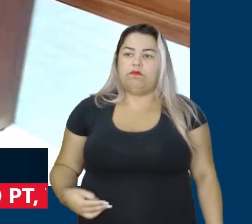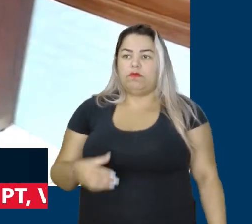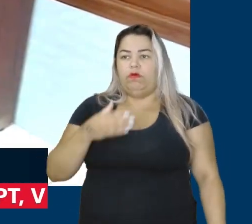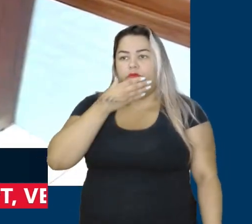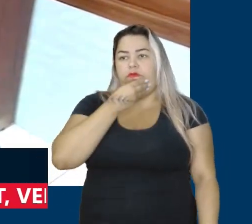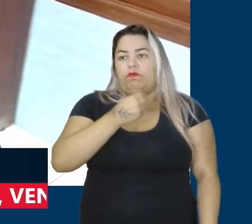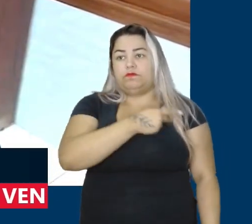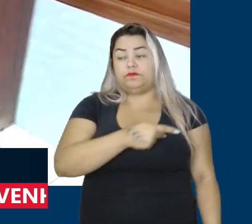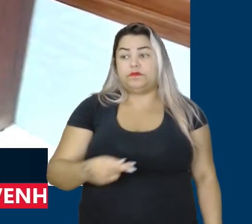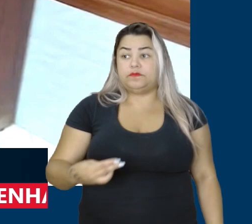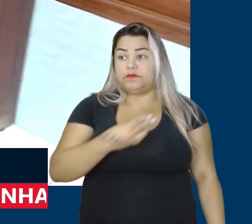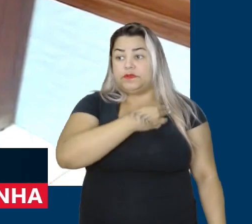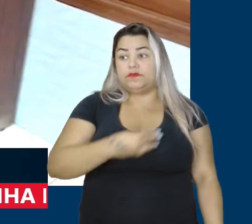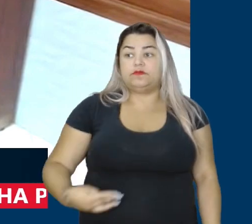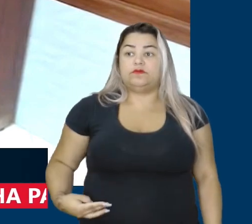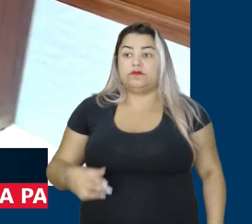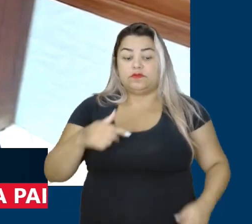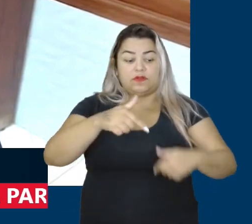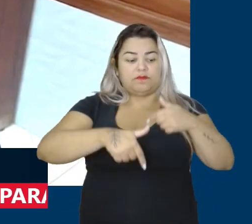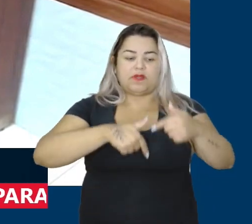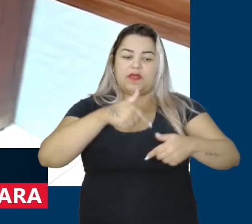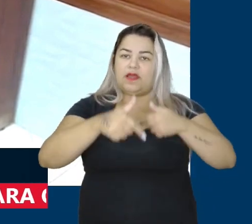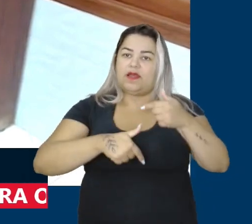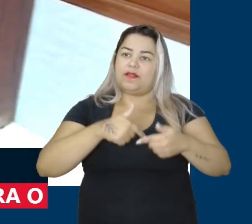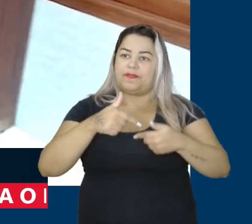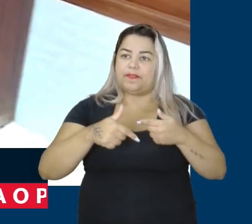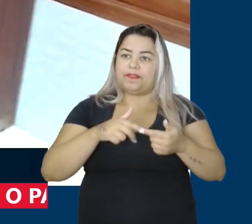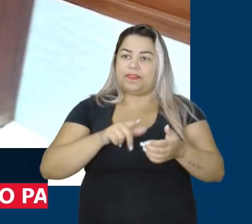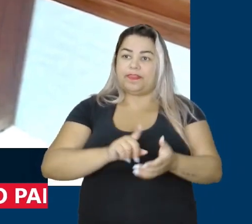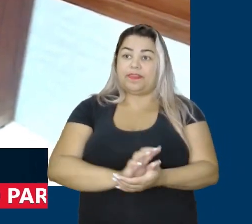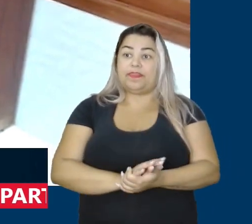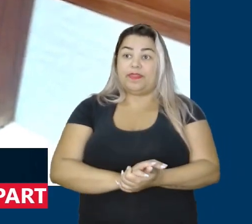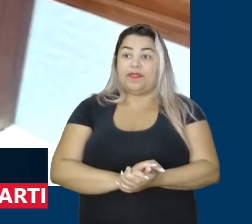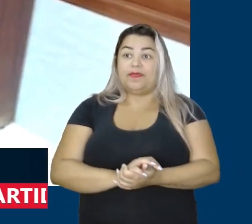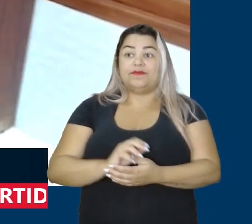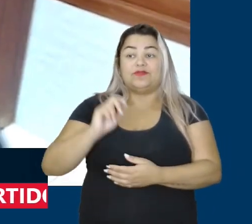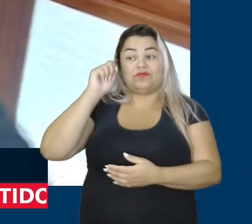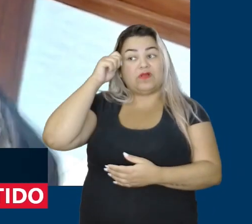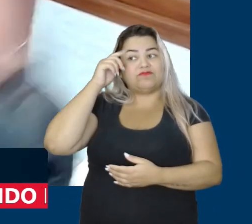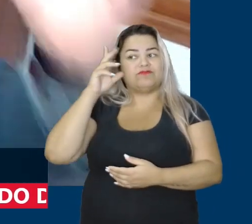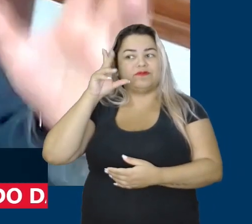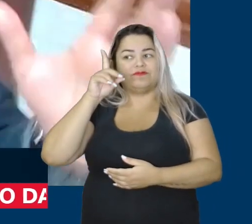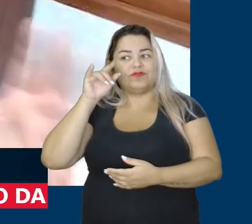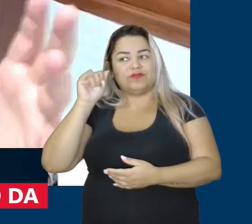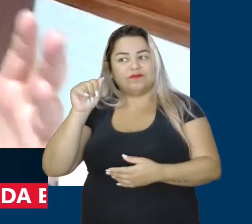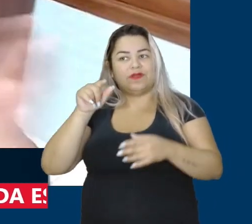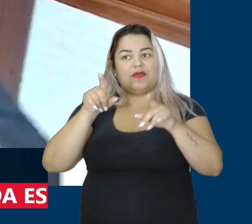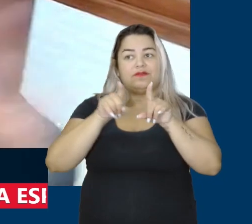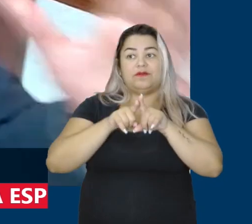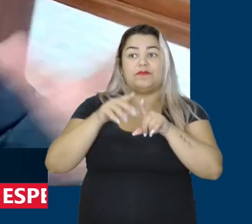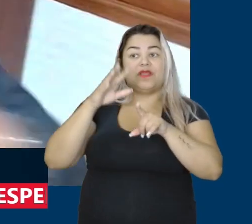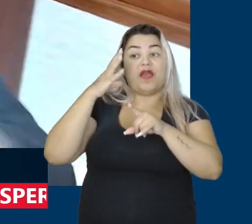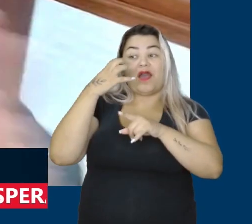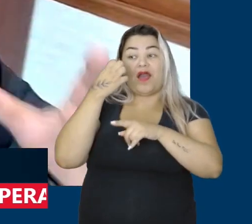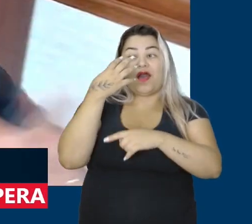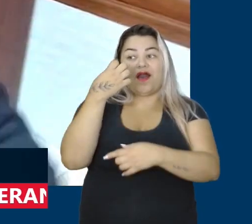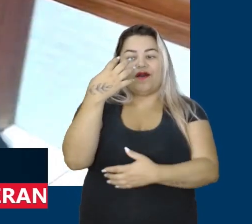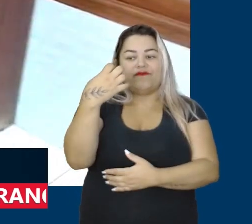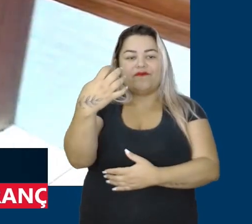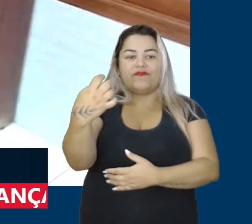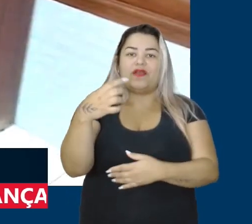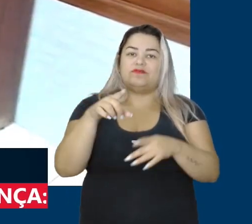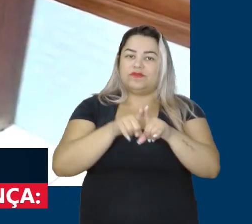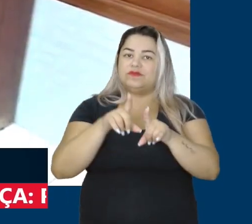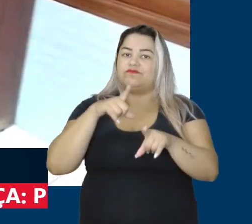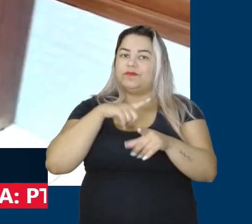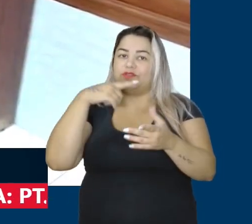do Trabalho, e eu fui convidado, quem estava lá é o único senador negro naquele dia, viu? Porque eu acho que os outros estavam viajando, né? Que eles também não tinham